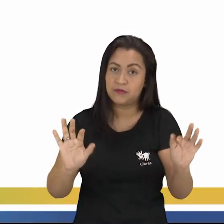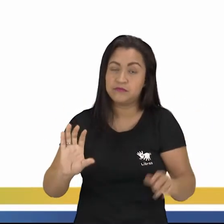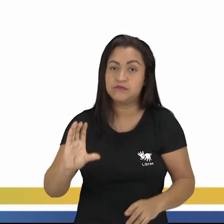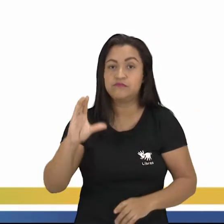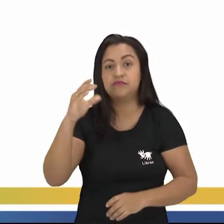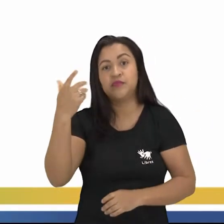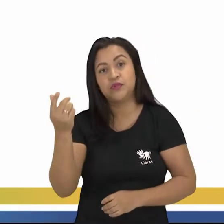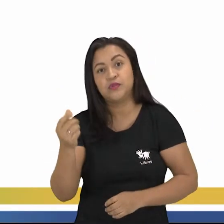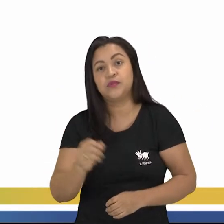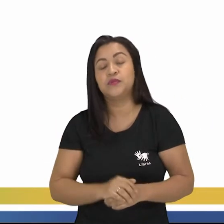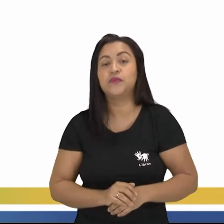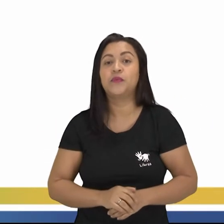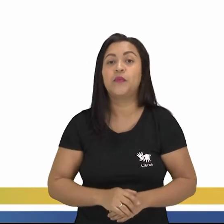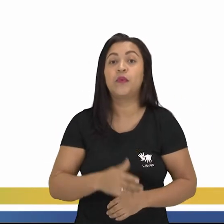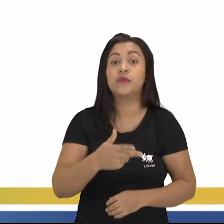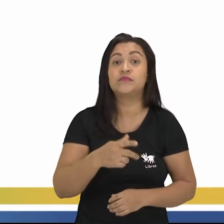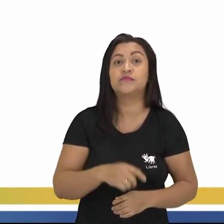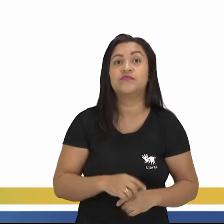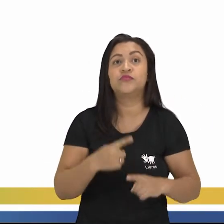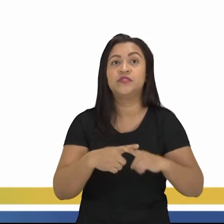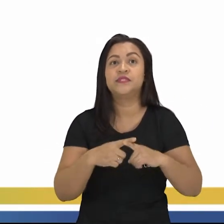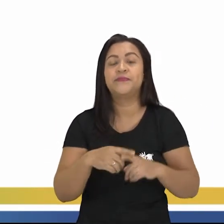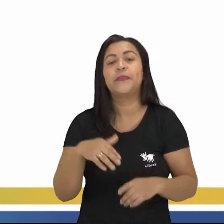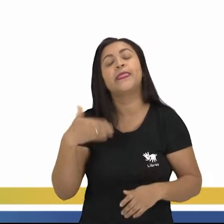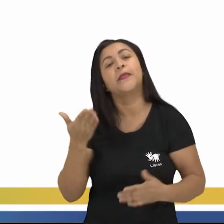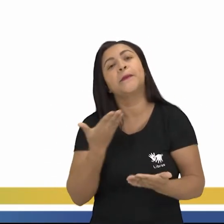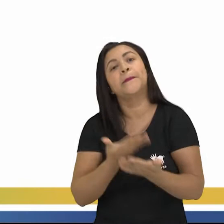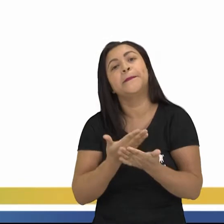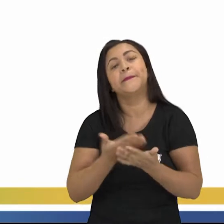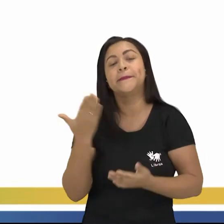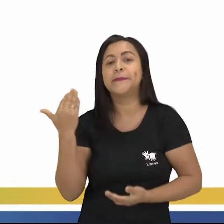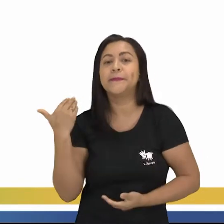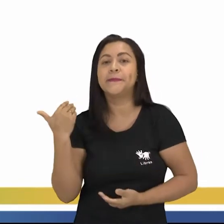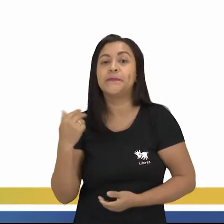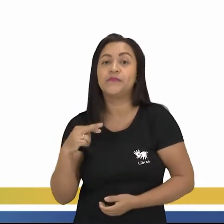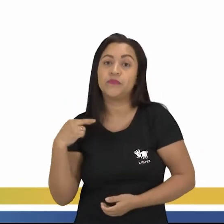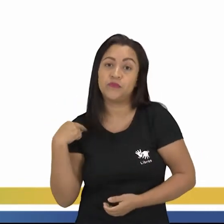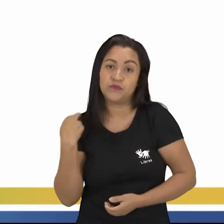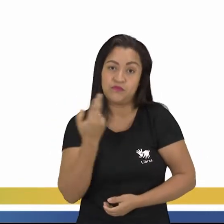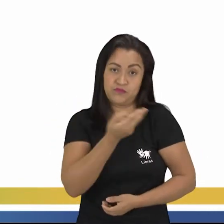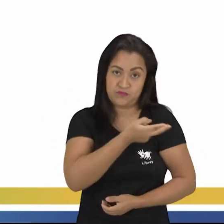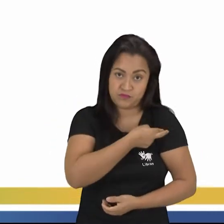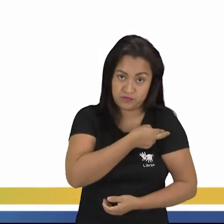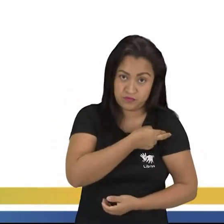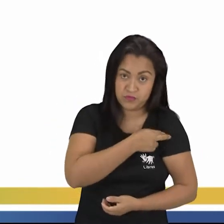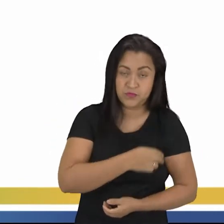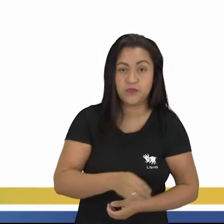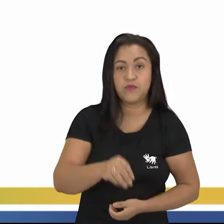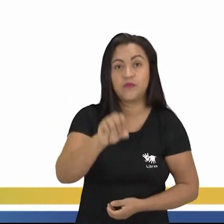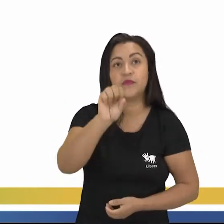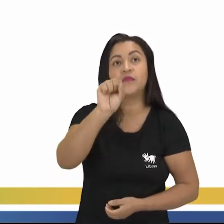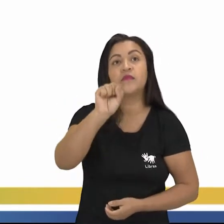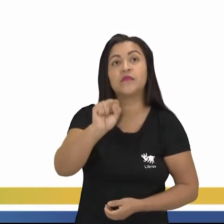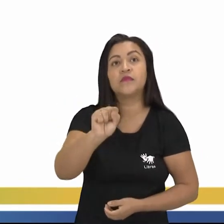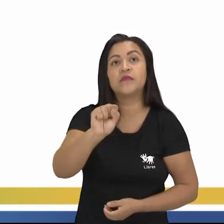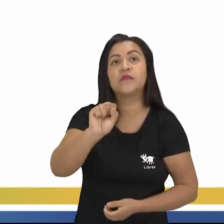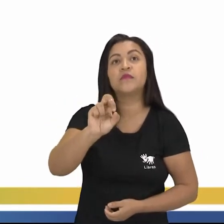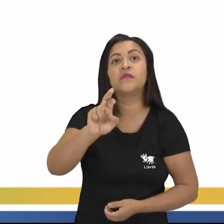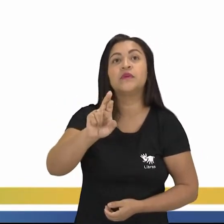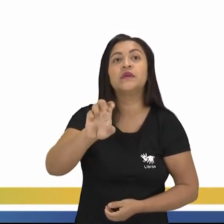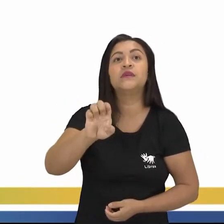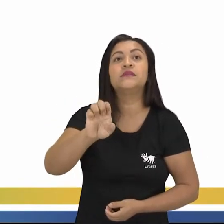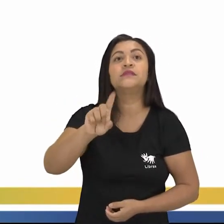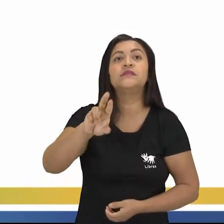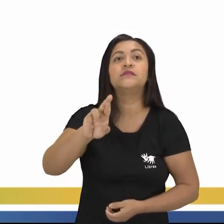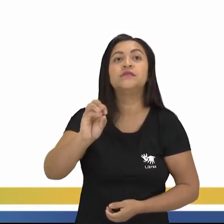colocar. Então, na aula passada, nós estudamos a zero conditional, que são aquelas condições que vão me dar